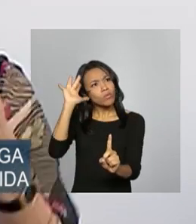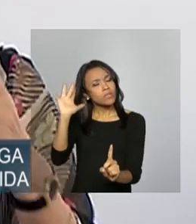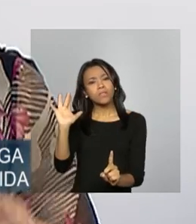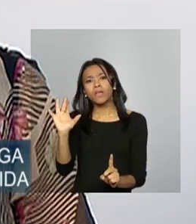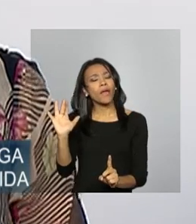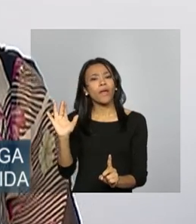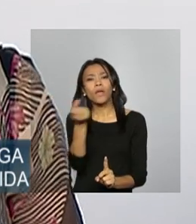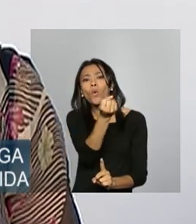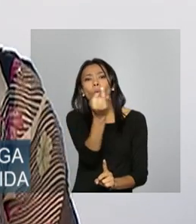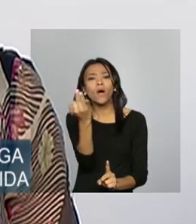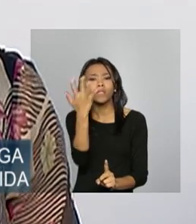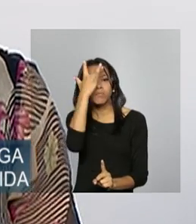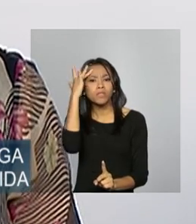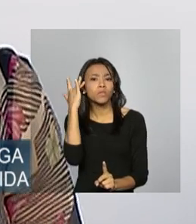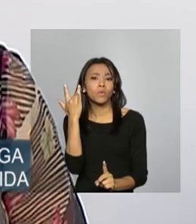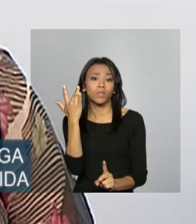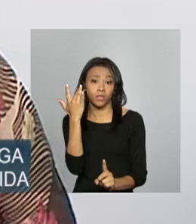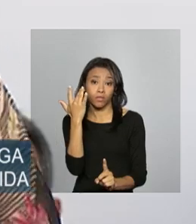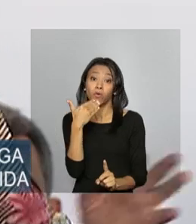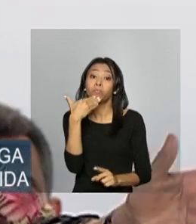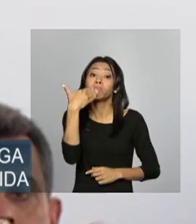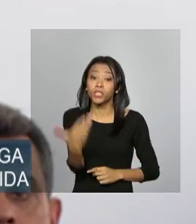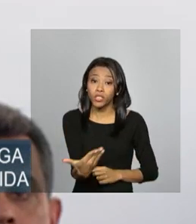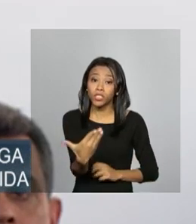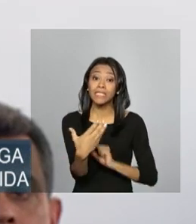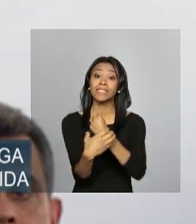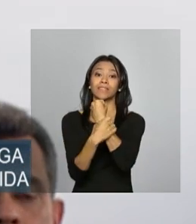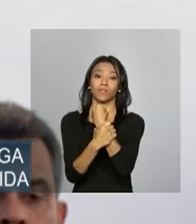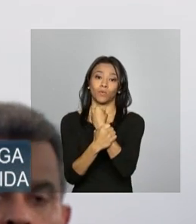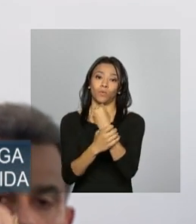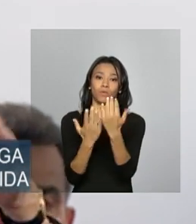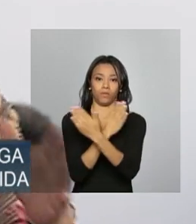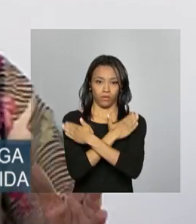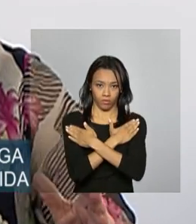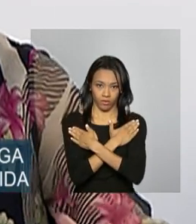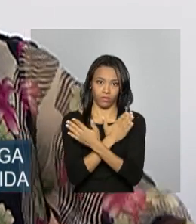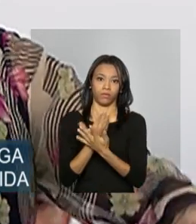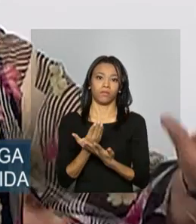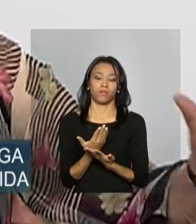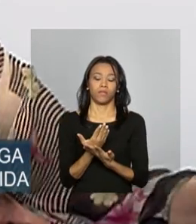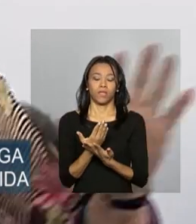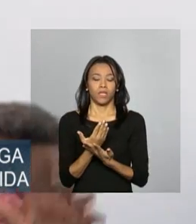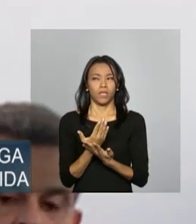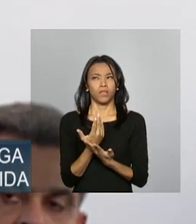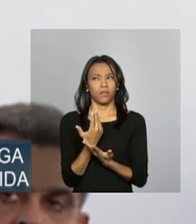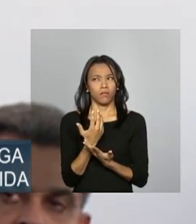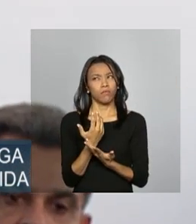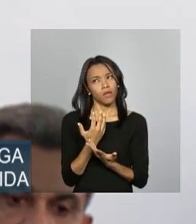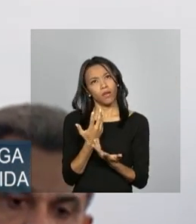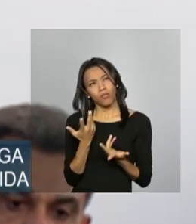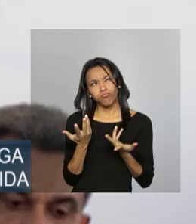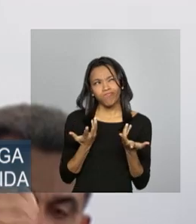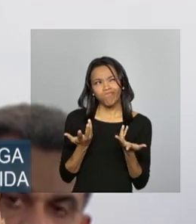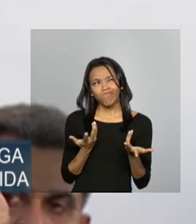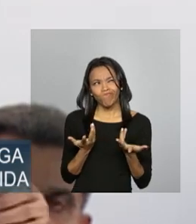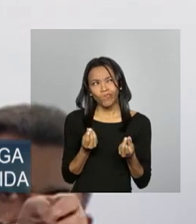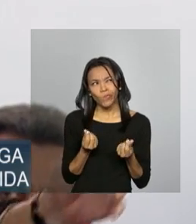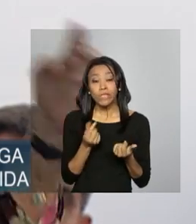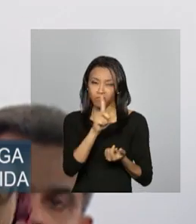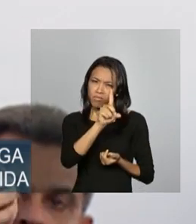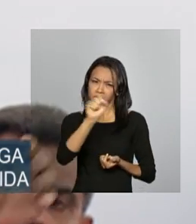vão pedir seguro-desemprego. Então, eu estimo. São 100 pessoas. Vou